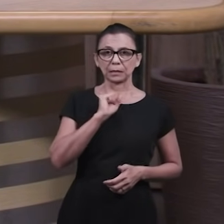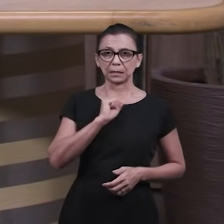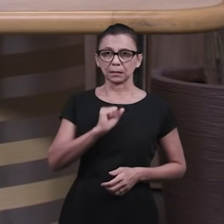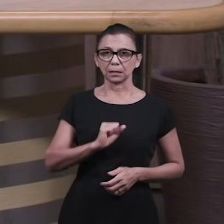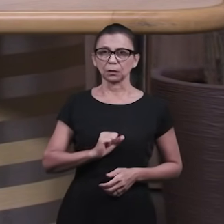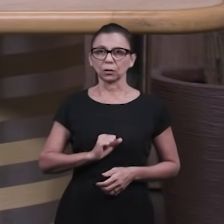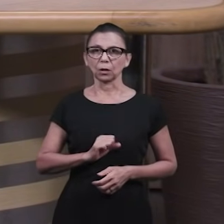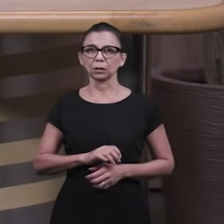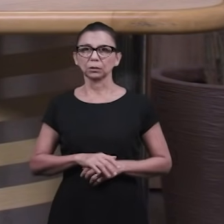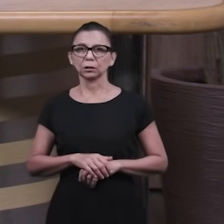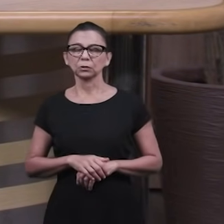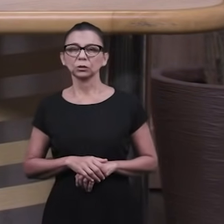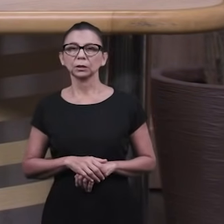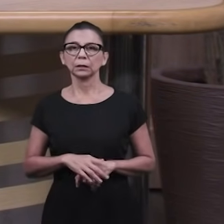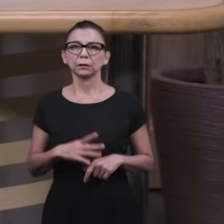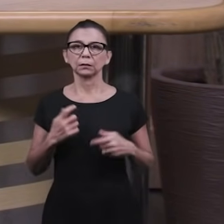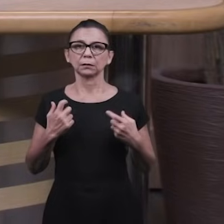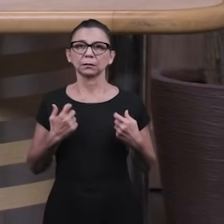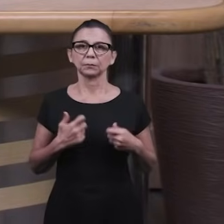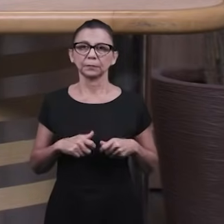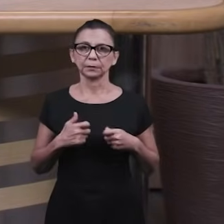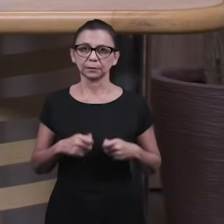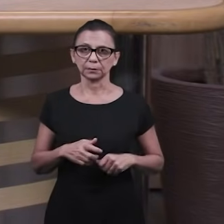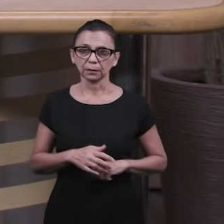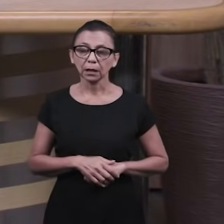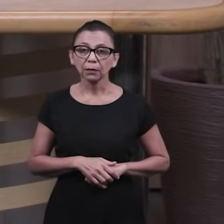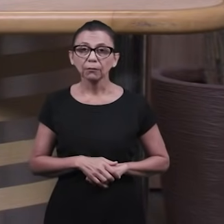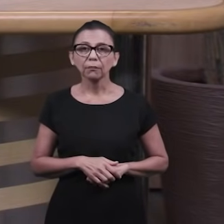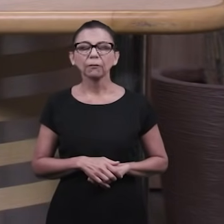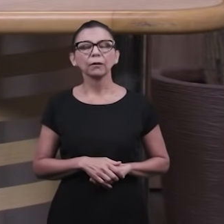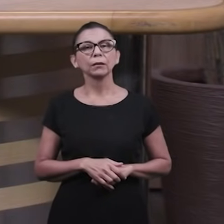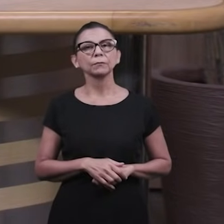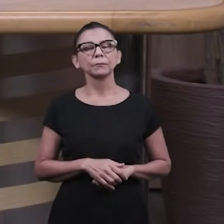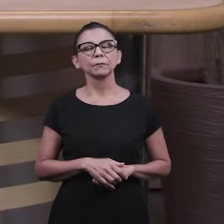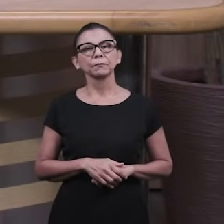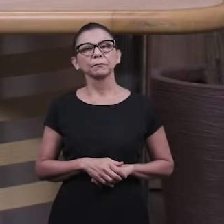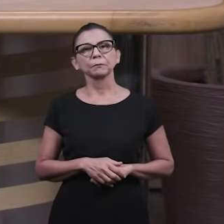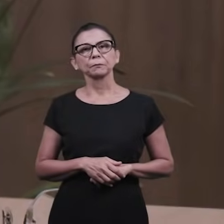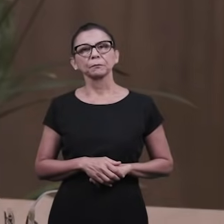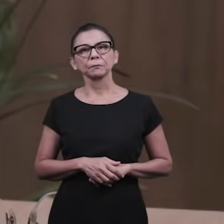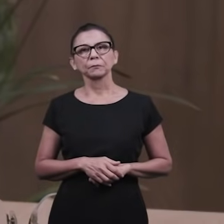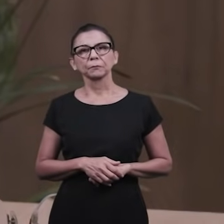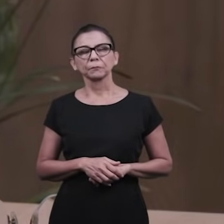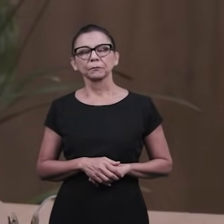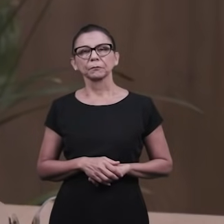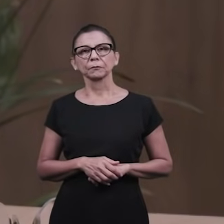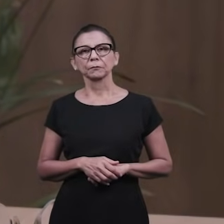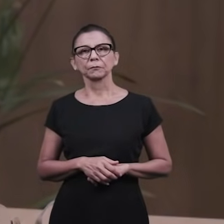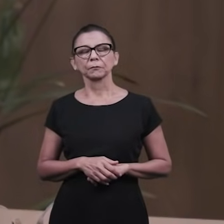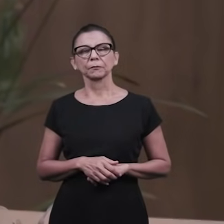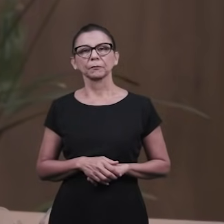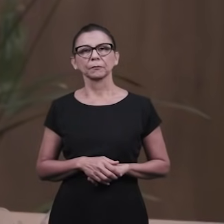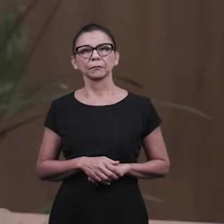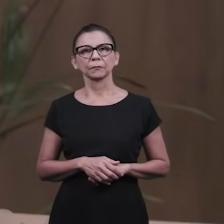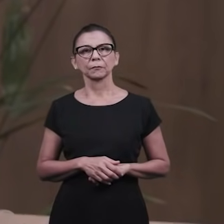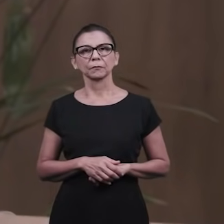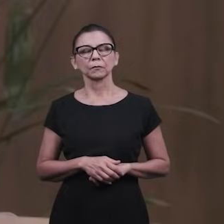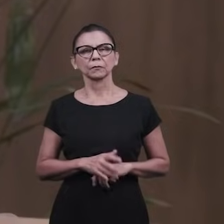ouvir, ele tinha que realizar aquilo que é o trabalho e o andar.